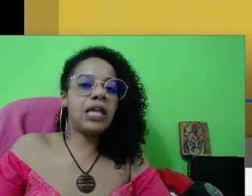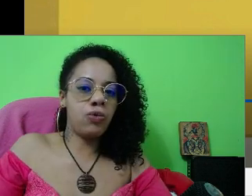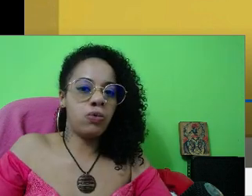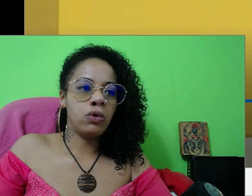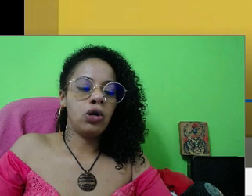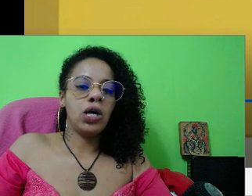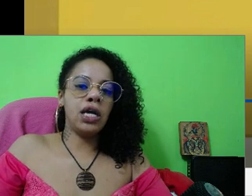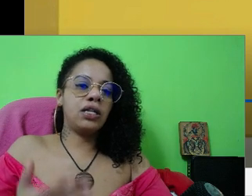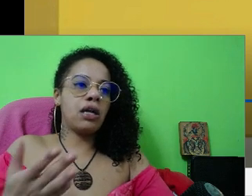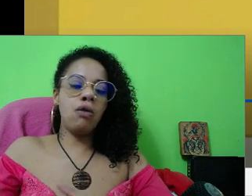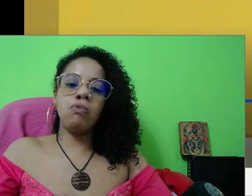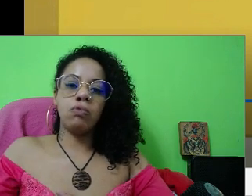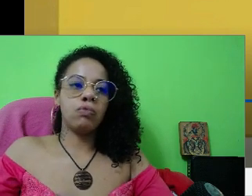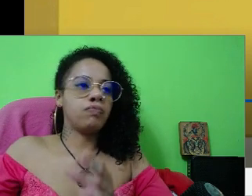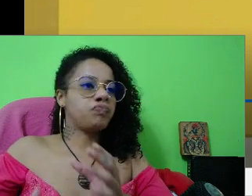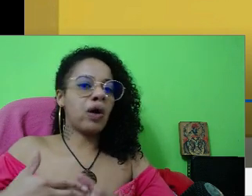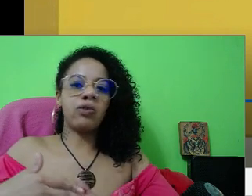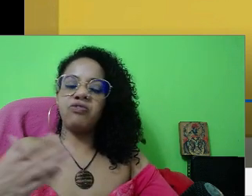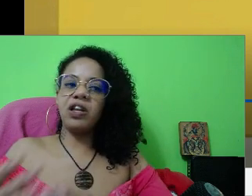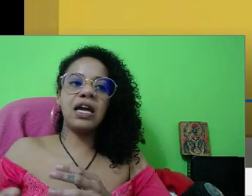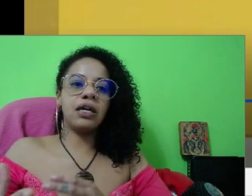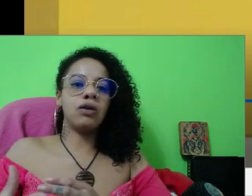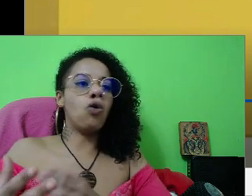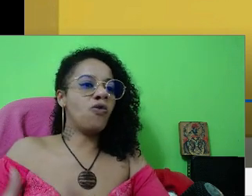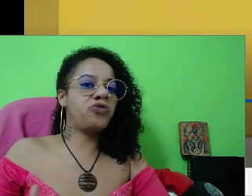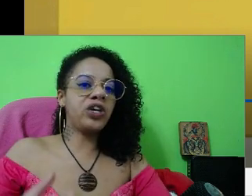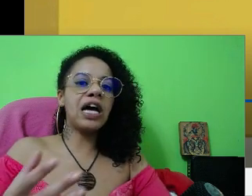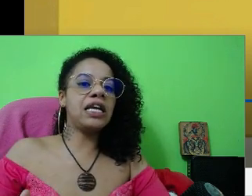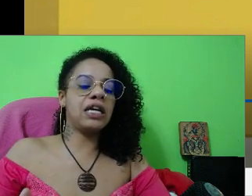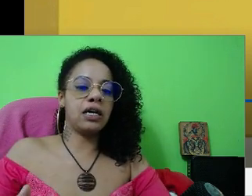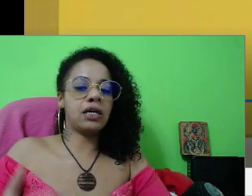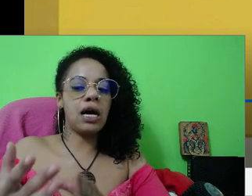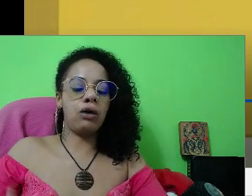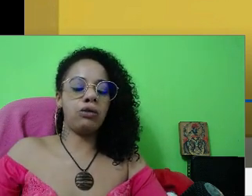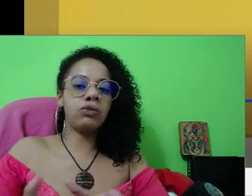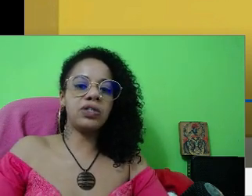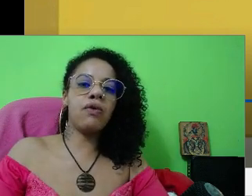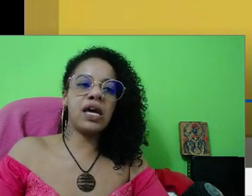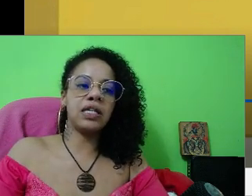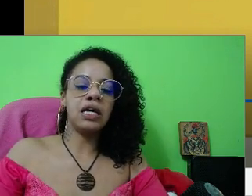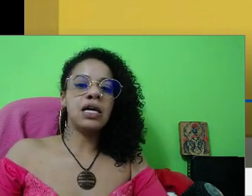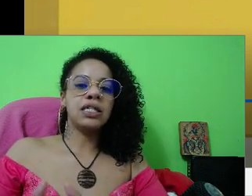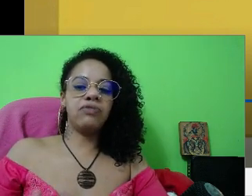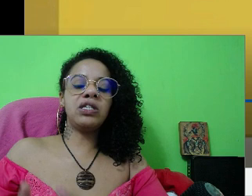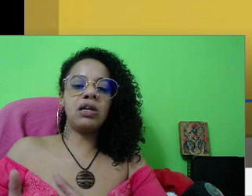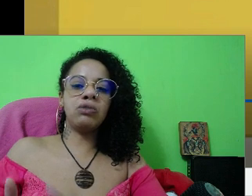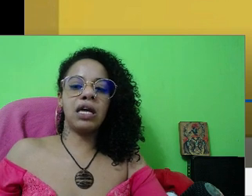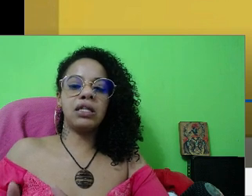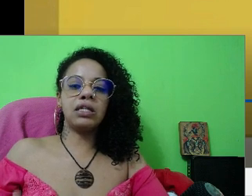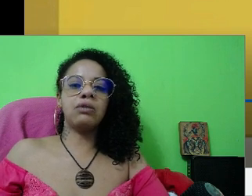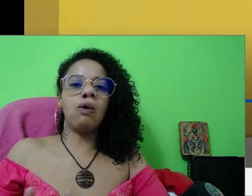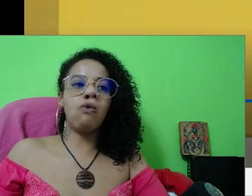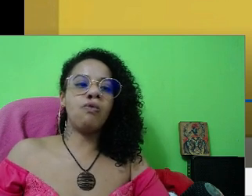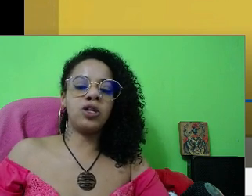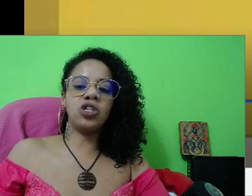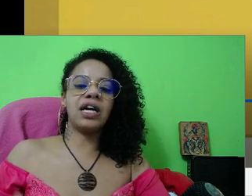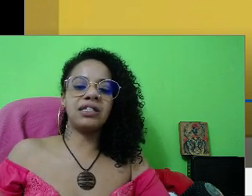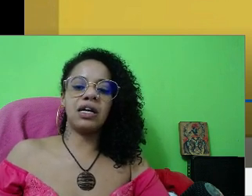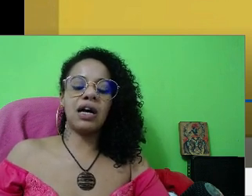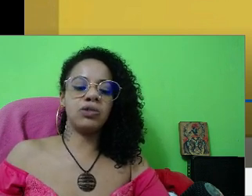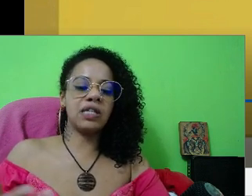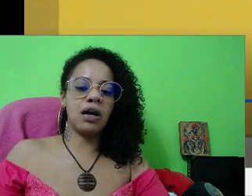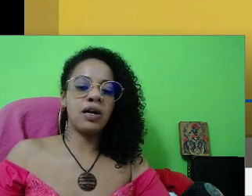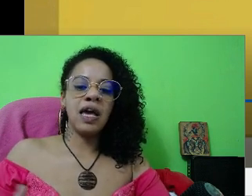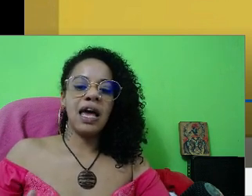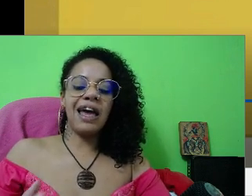ofendeu então é o que eu falei ovo e galinha causa consequência se você não tem intenção alguma